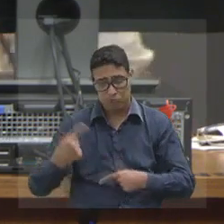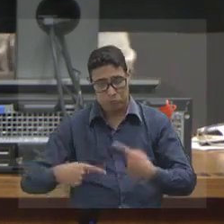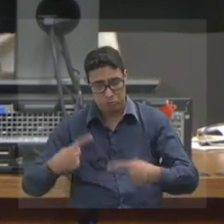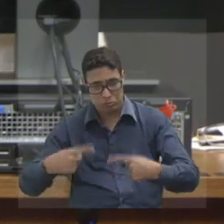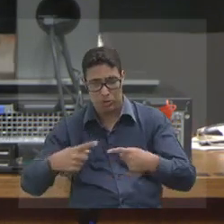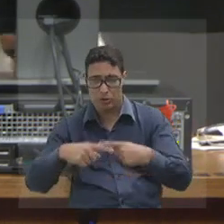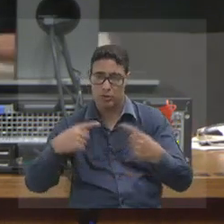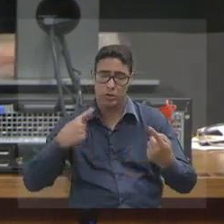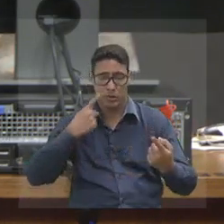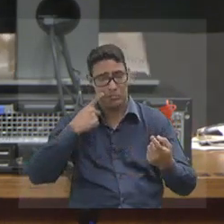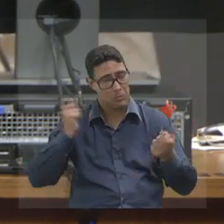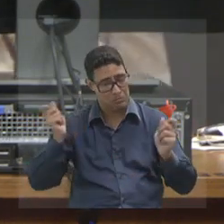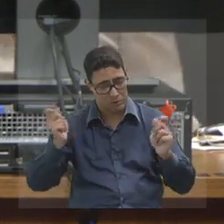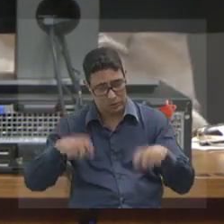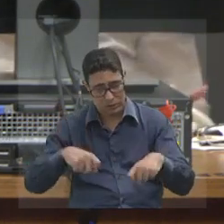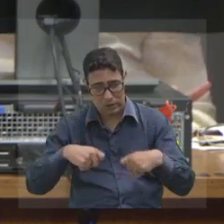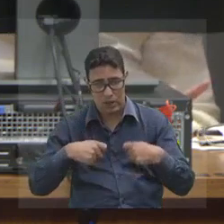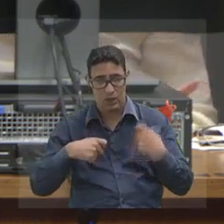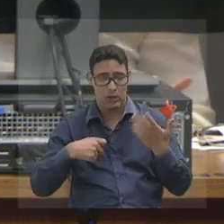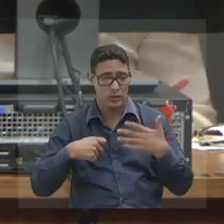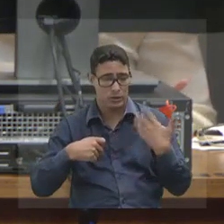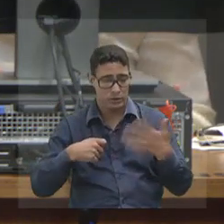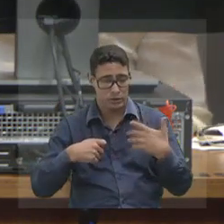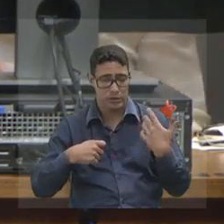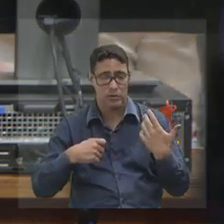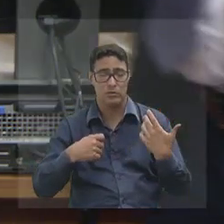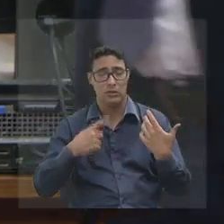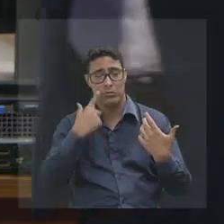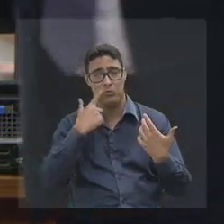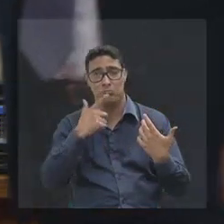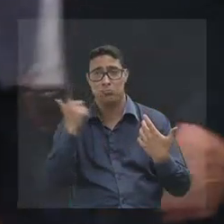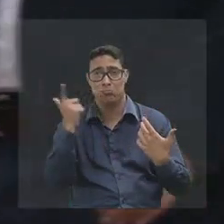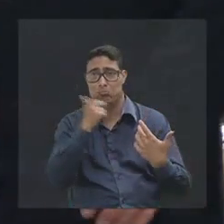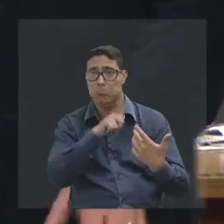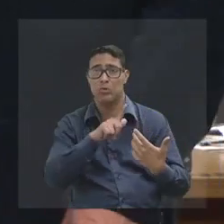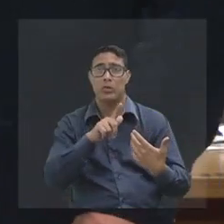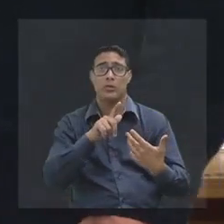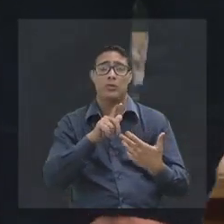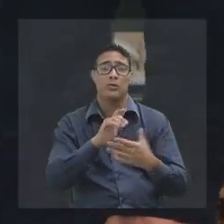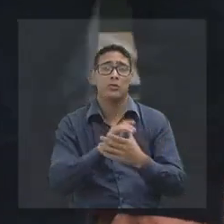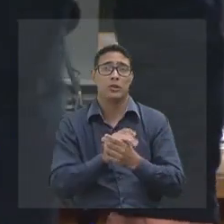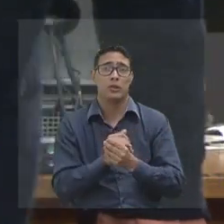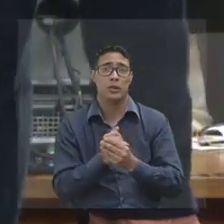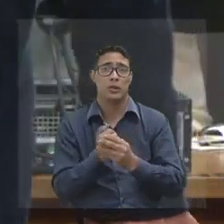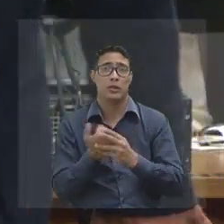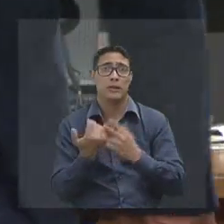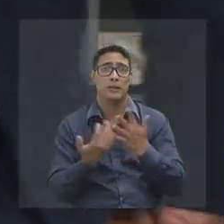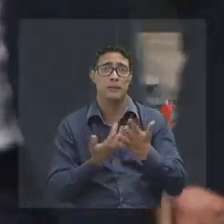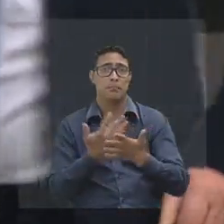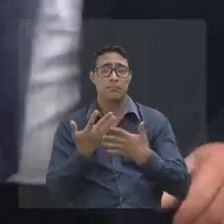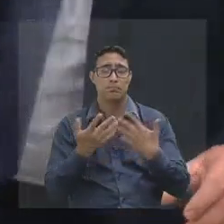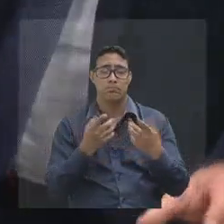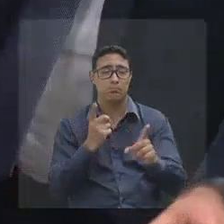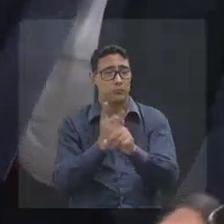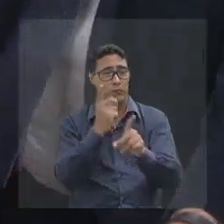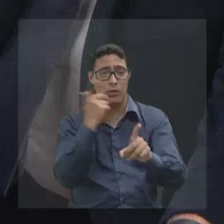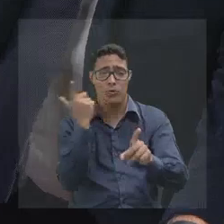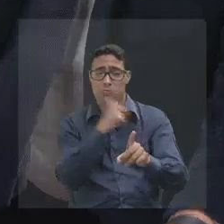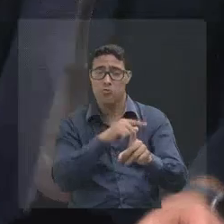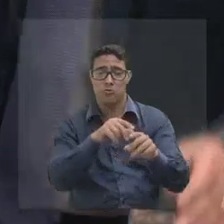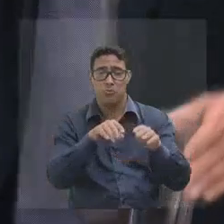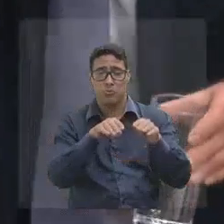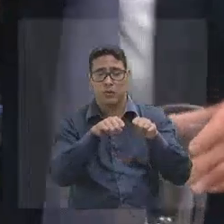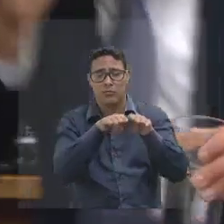possibilidades né da gente encontrar aí uma uma Harmonia né como